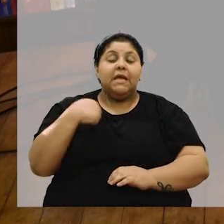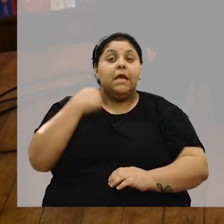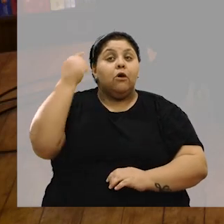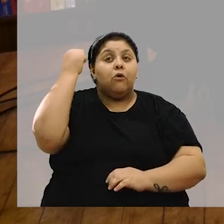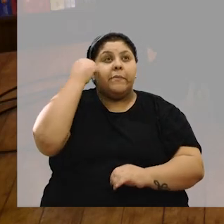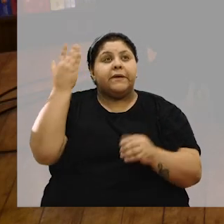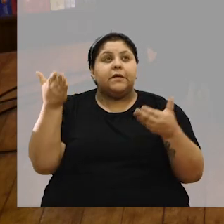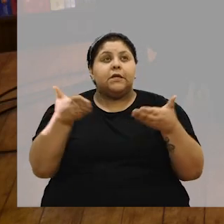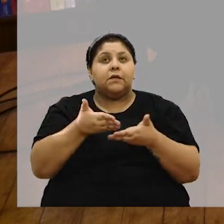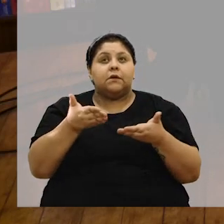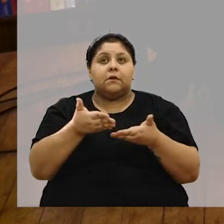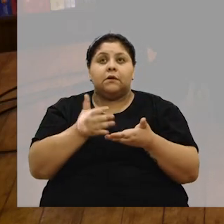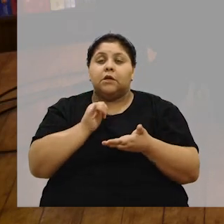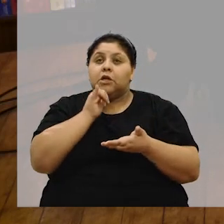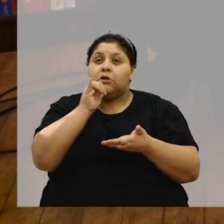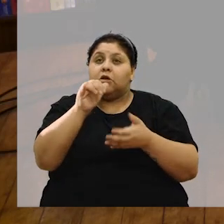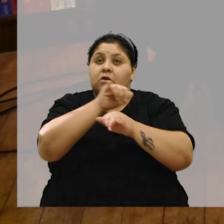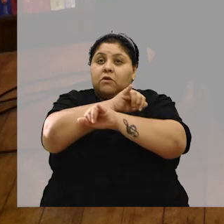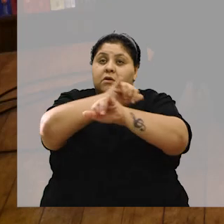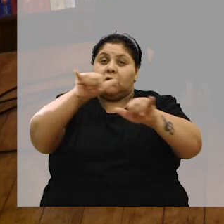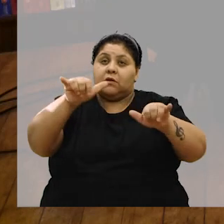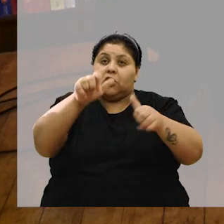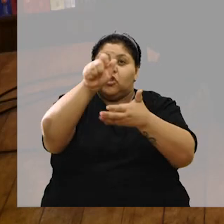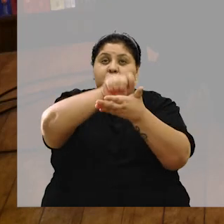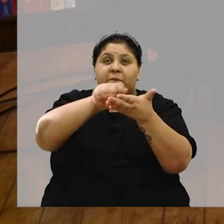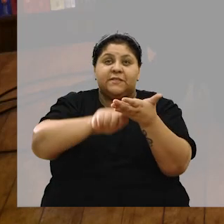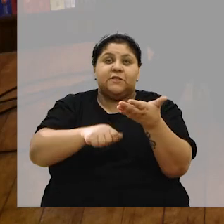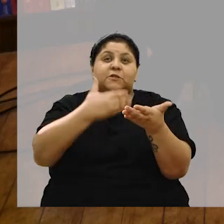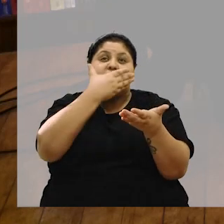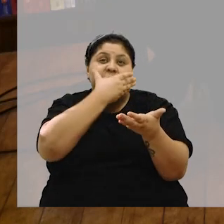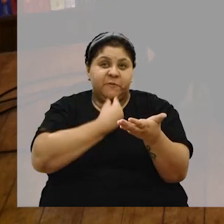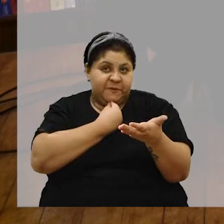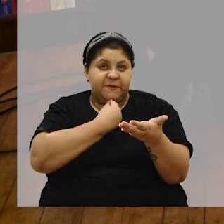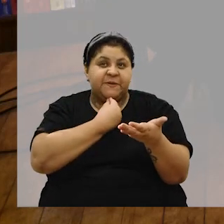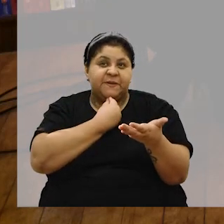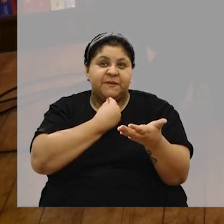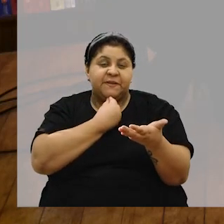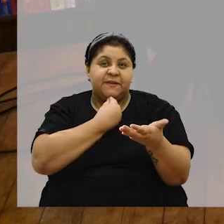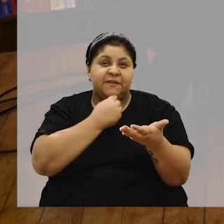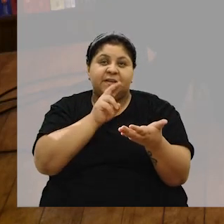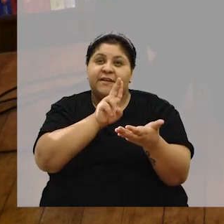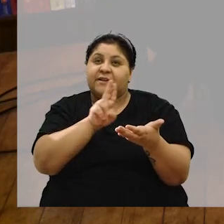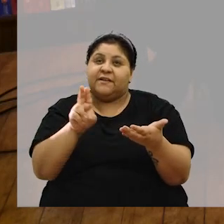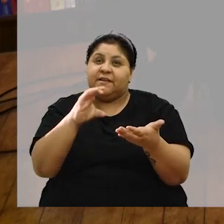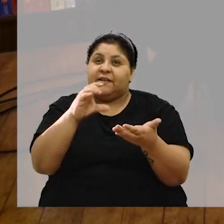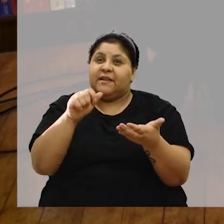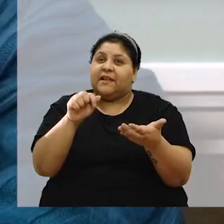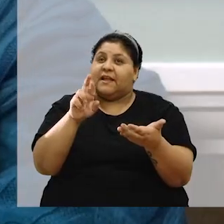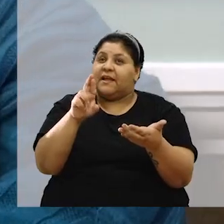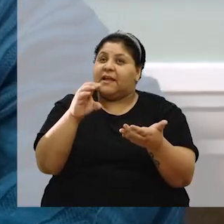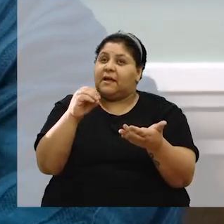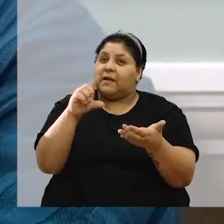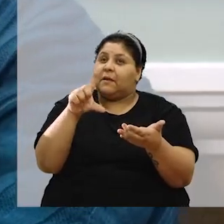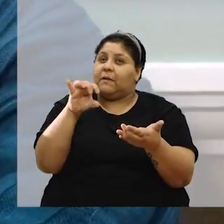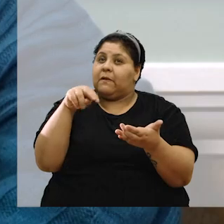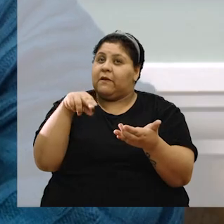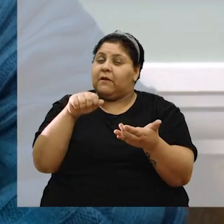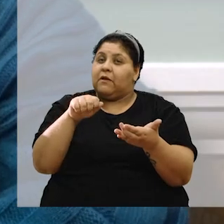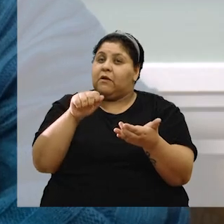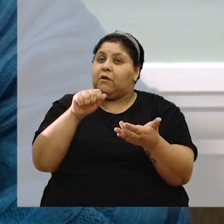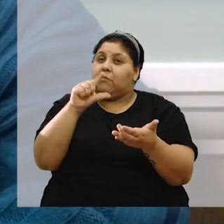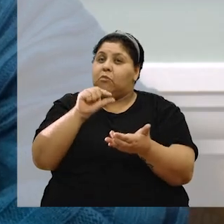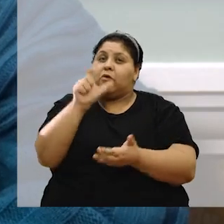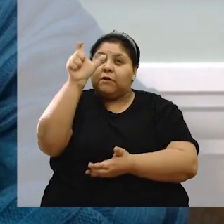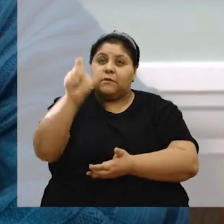Eu estava pensando agora, eu vou fazer uma propaganda de uma escritora. Né? Ela chama-se